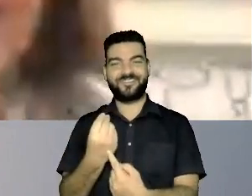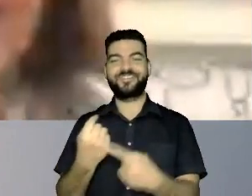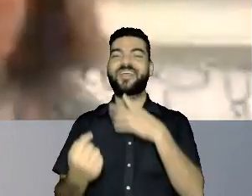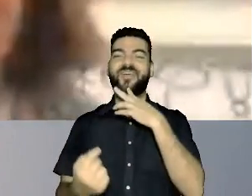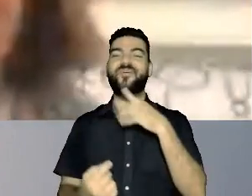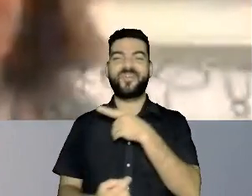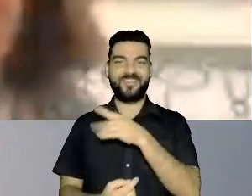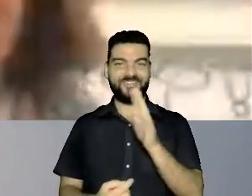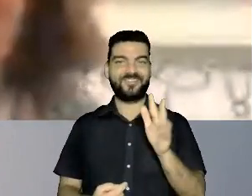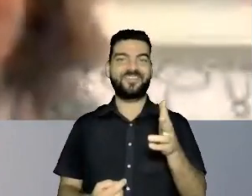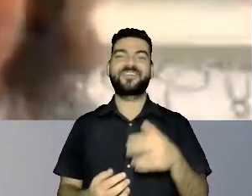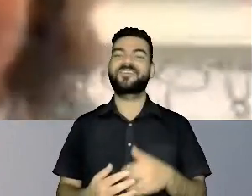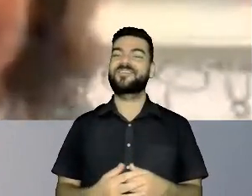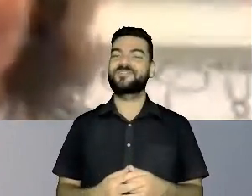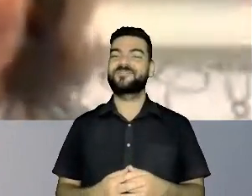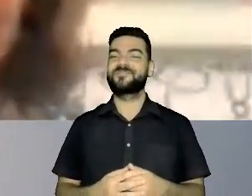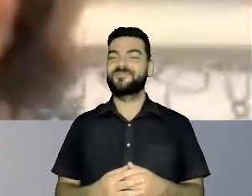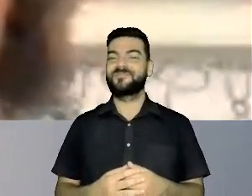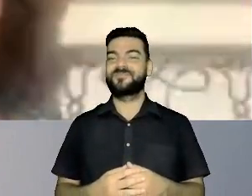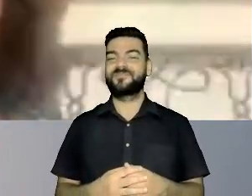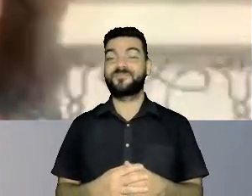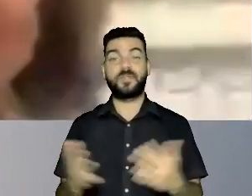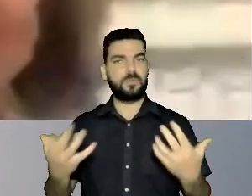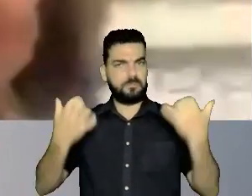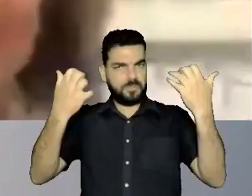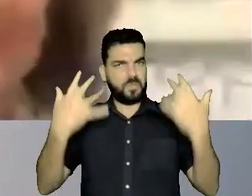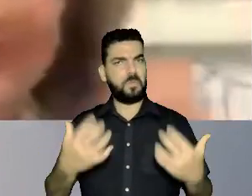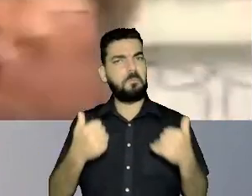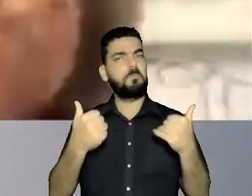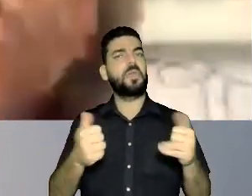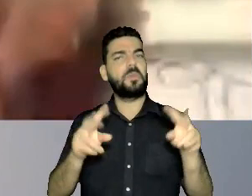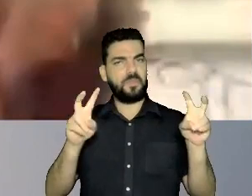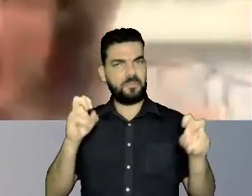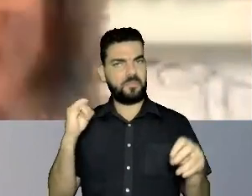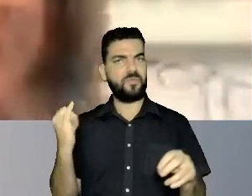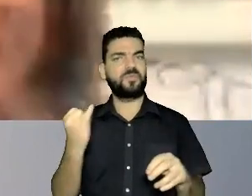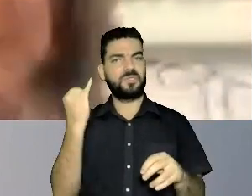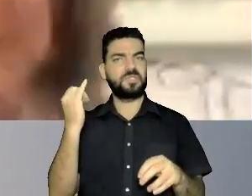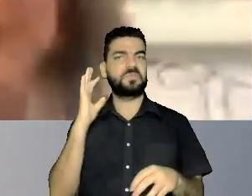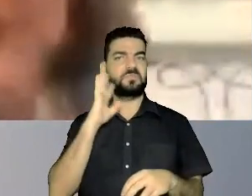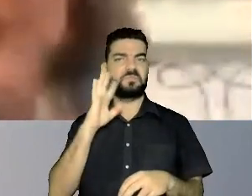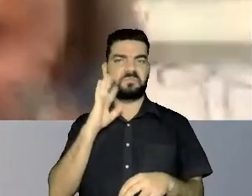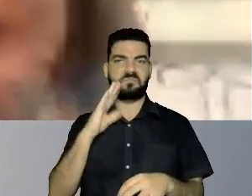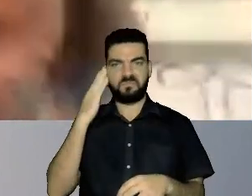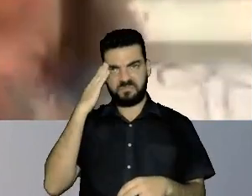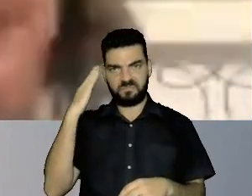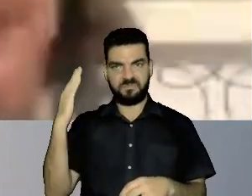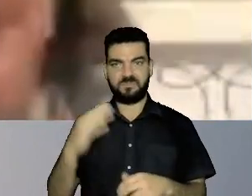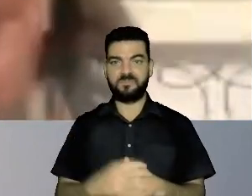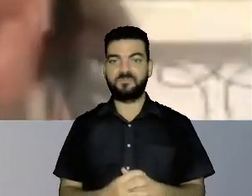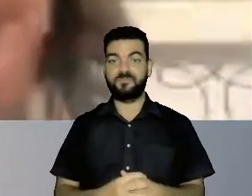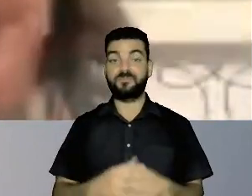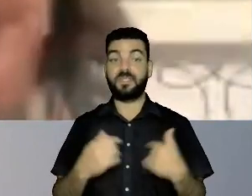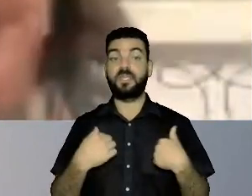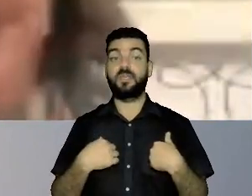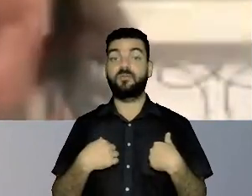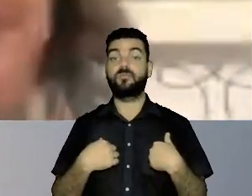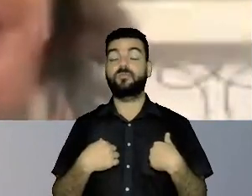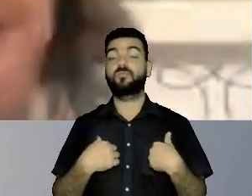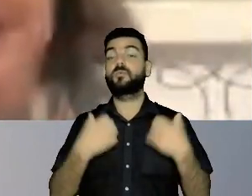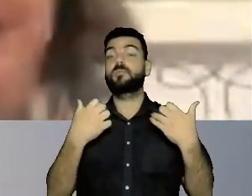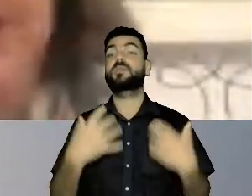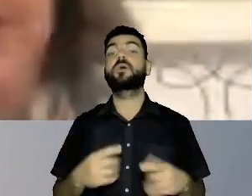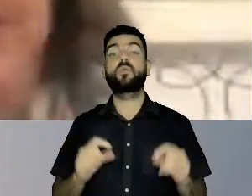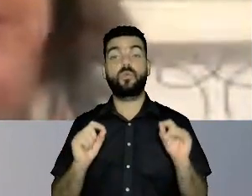jurista, uma mulher do direito, mas também uma mulher das artes, né, ela conhece muito esse universo e trouxe aqui para nós